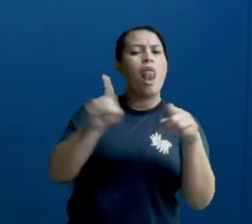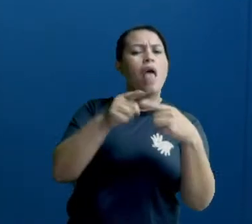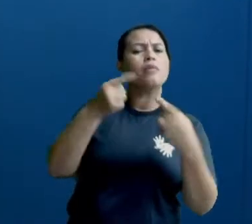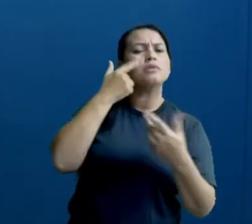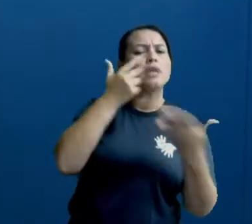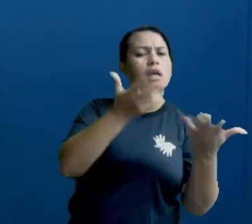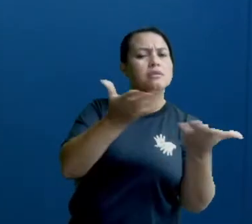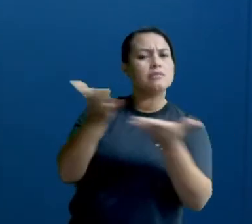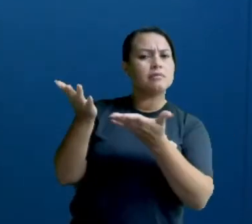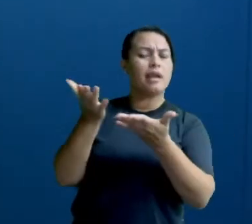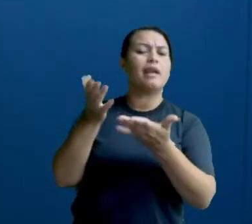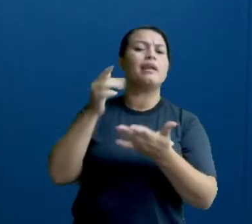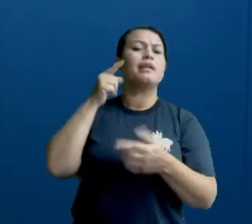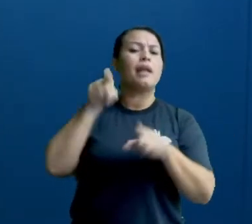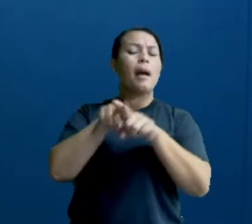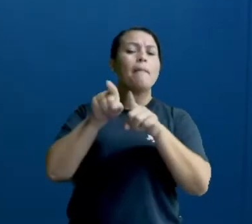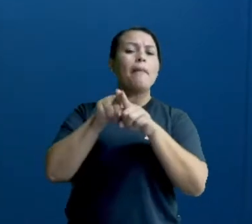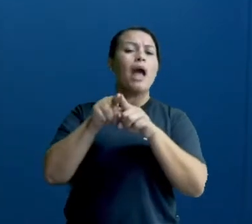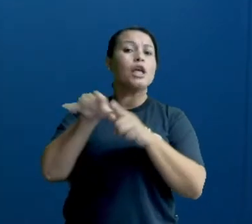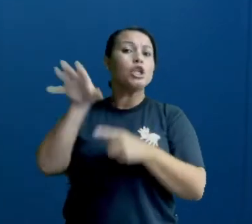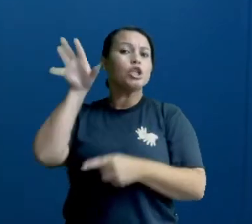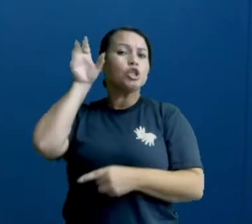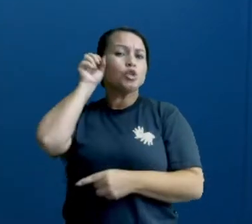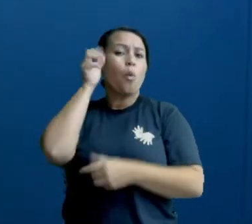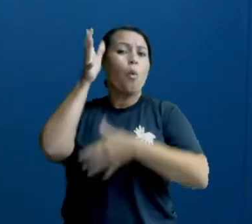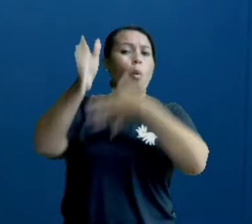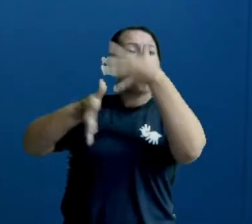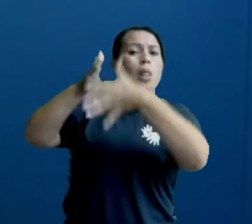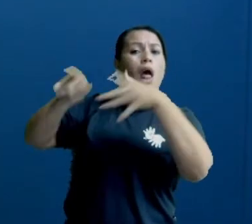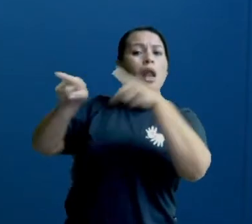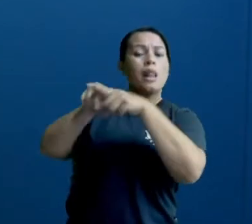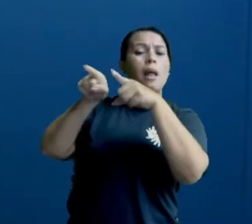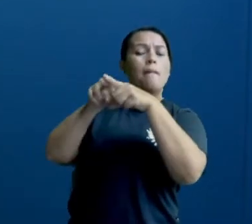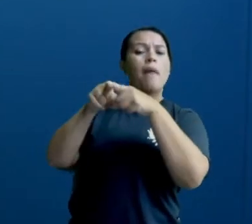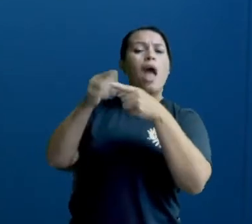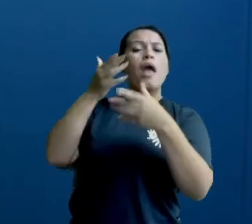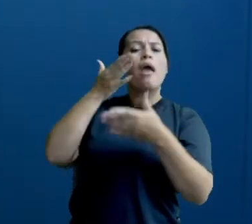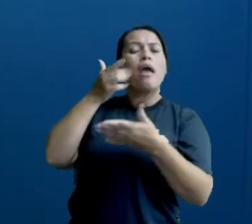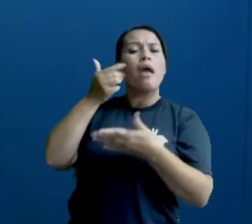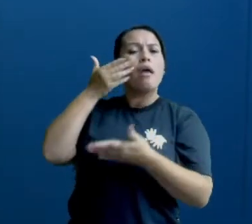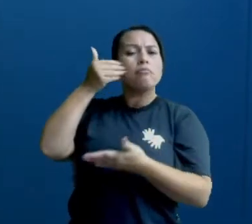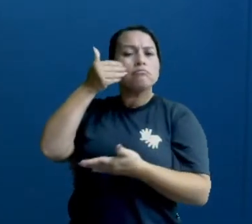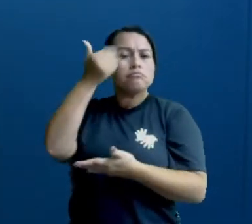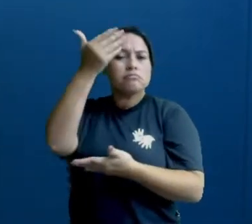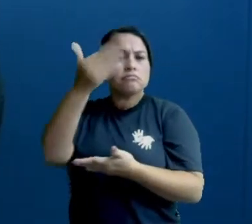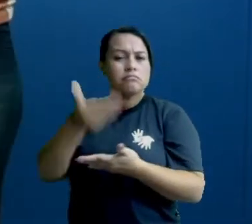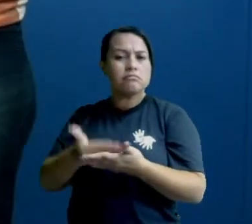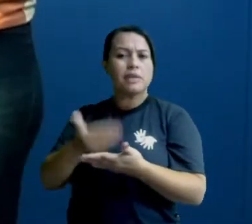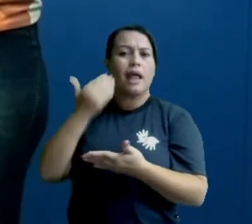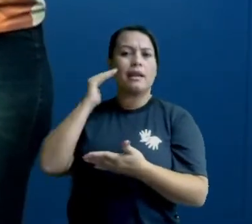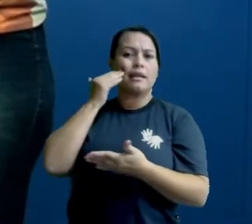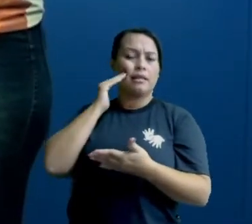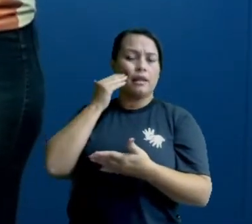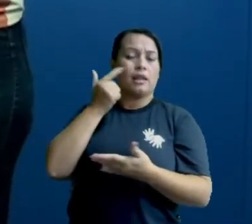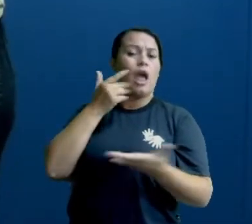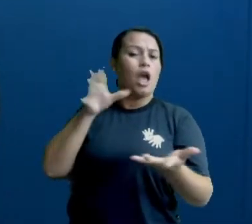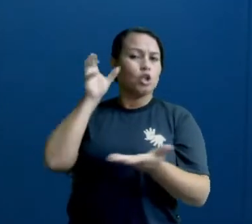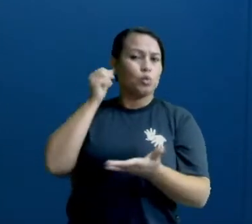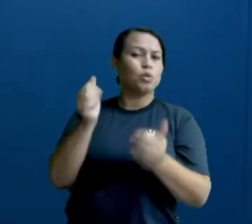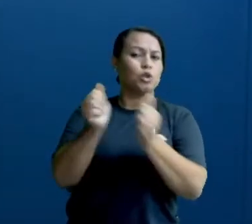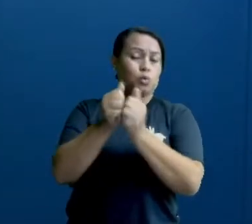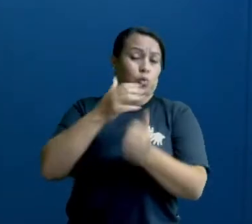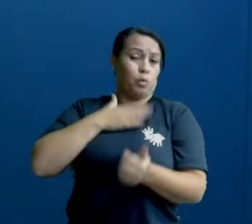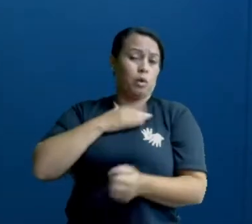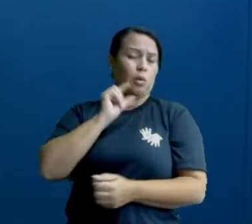vocês acompanharem e escutarem o nosso hino e irem se apropriando do nosso hino, tá certo? Então escuta